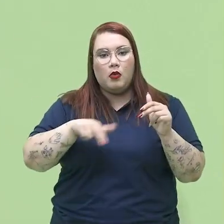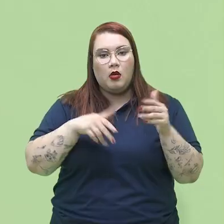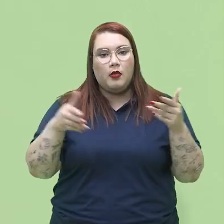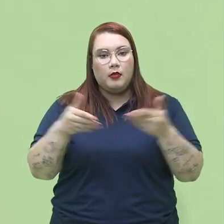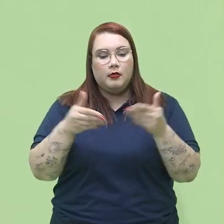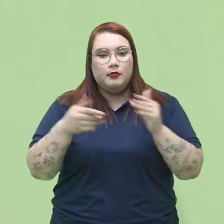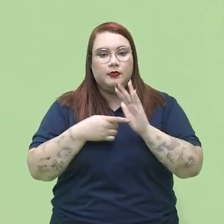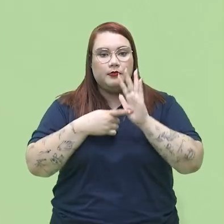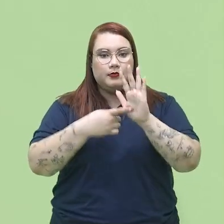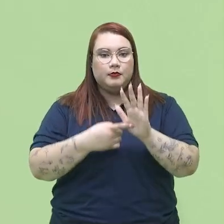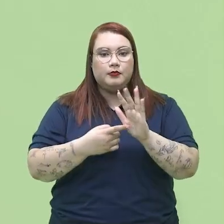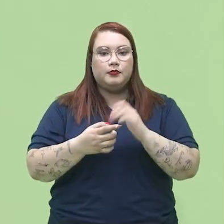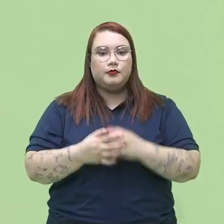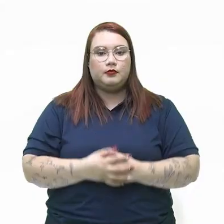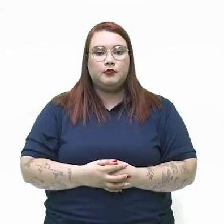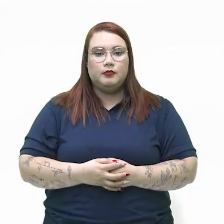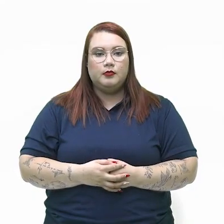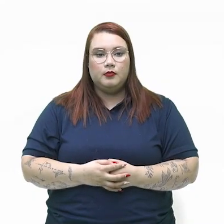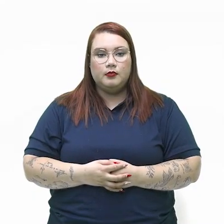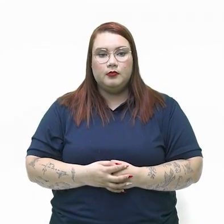vamos ver, essas anomalias.